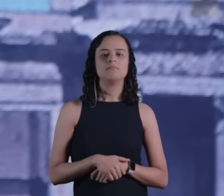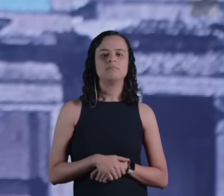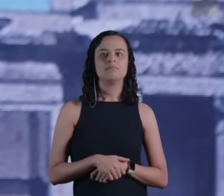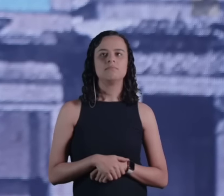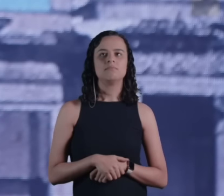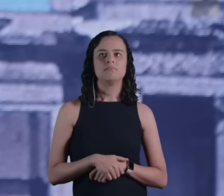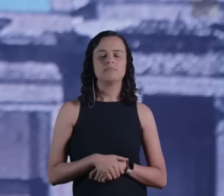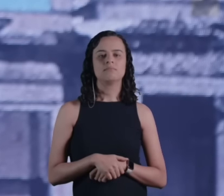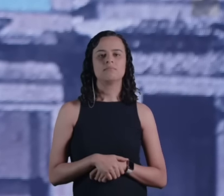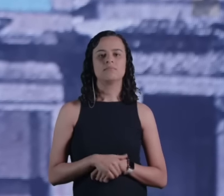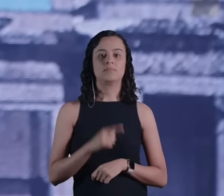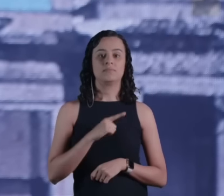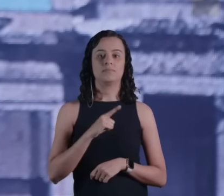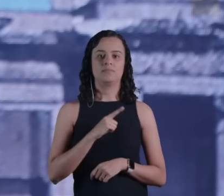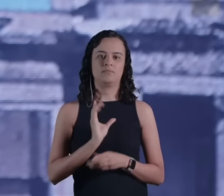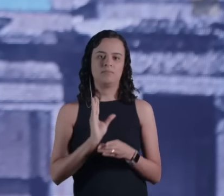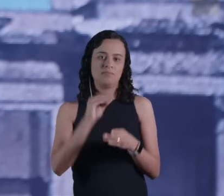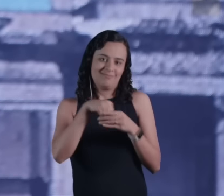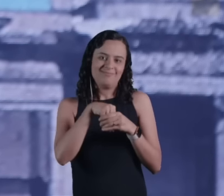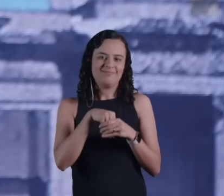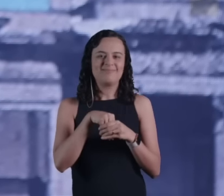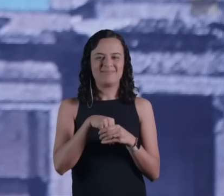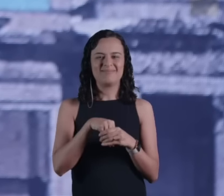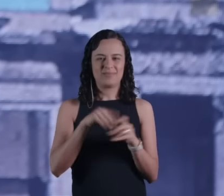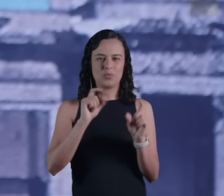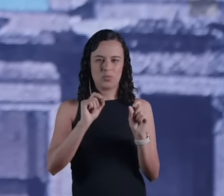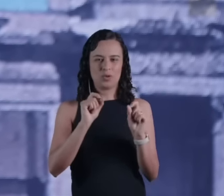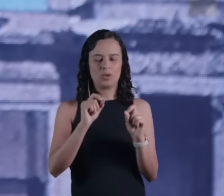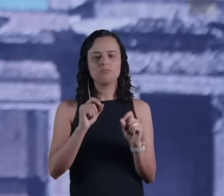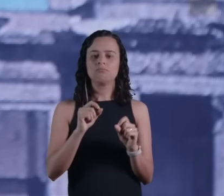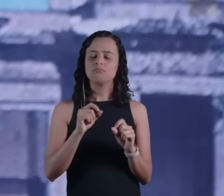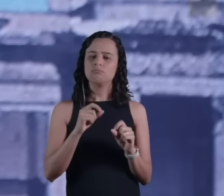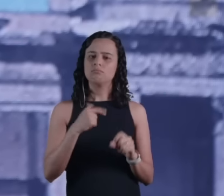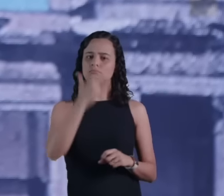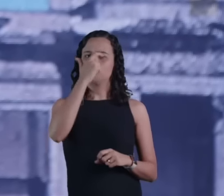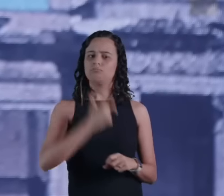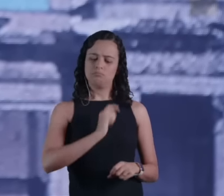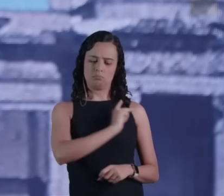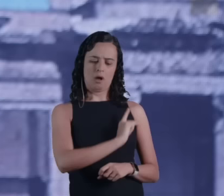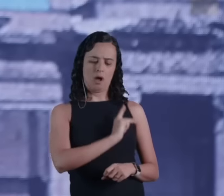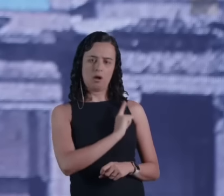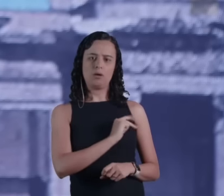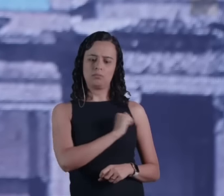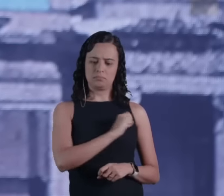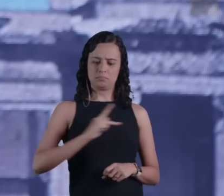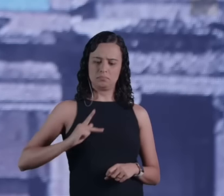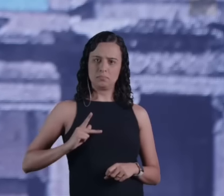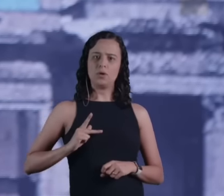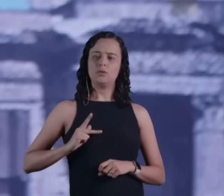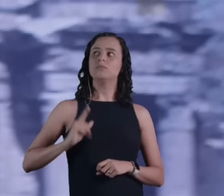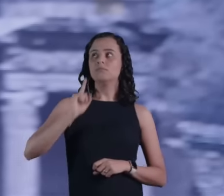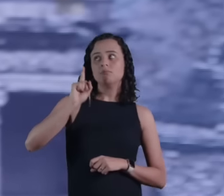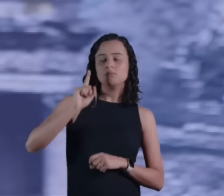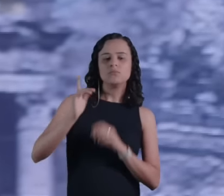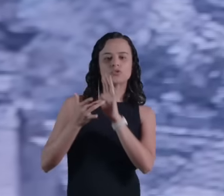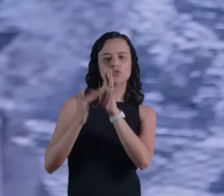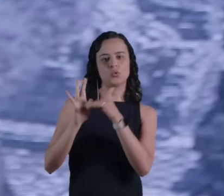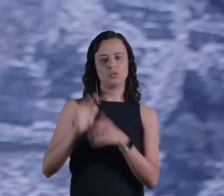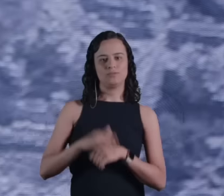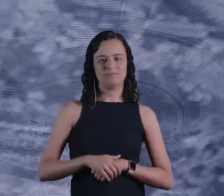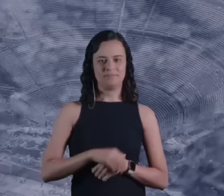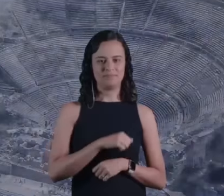implícita nesta afirmação: Paulo, apóstolo de Cristo Jesus. A palavra